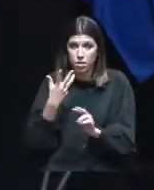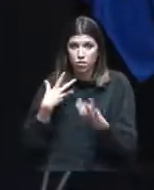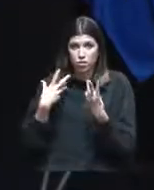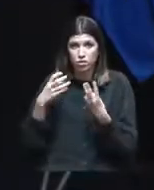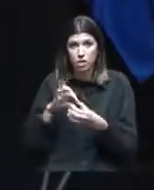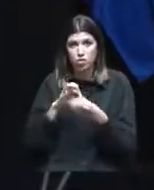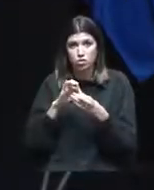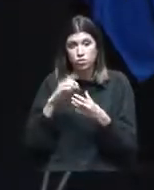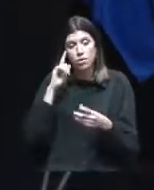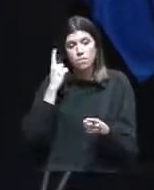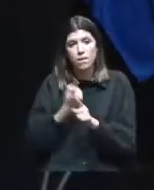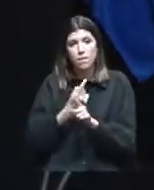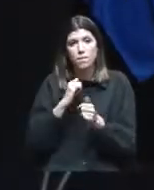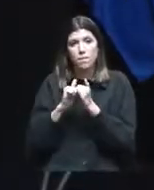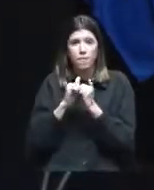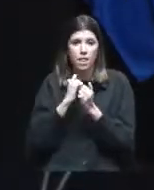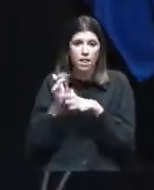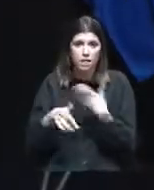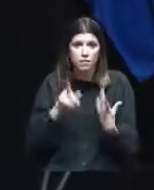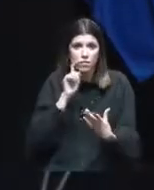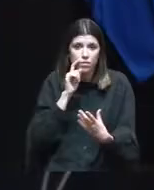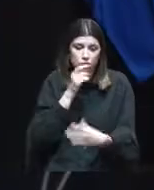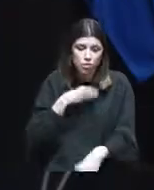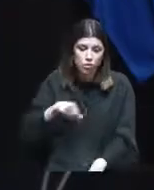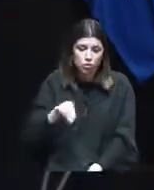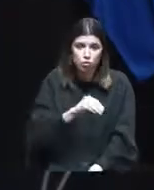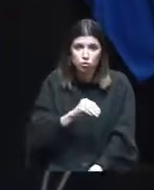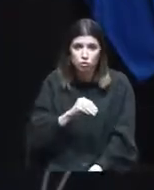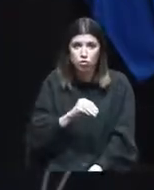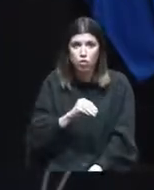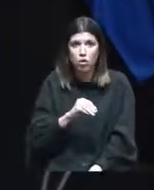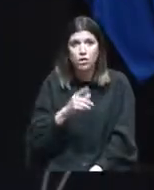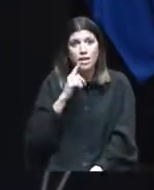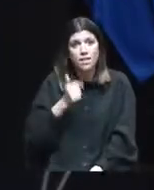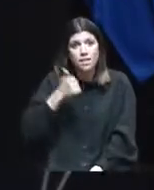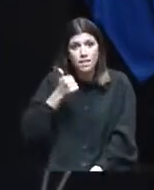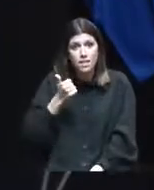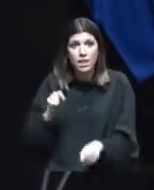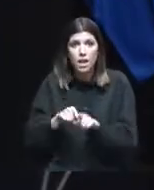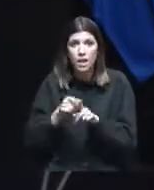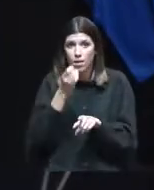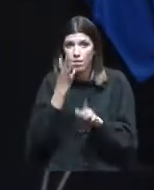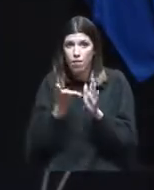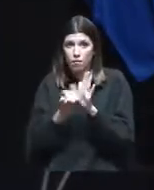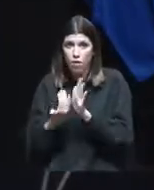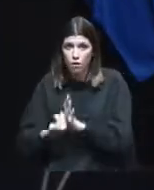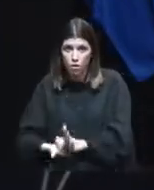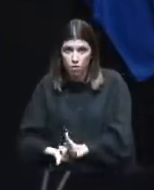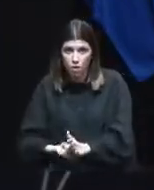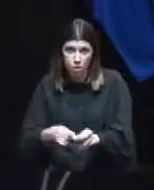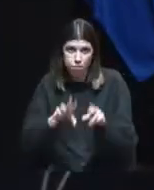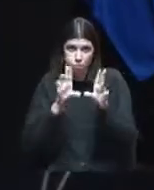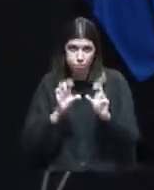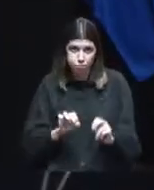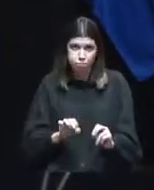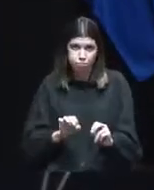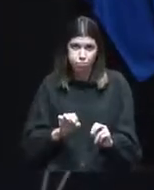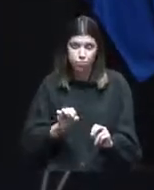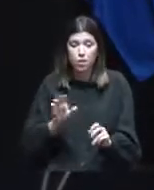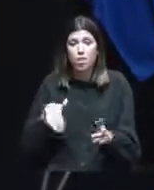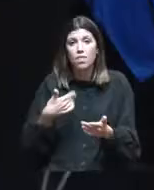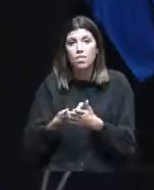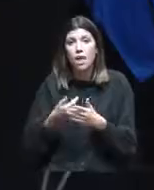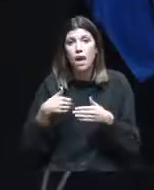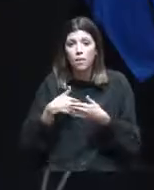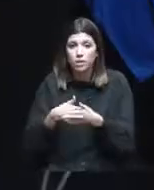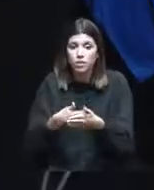deve ter um papel ativo na defesa e proteção dos solos, pugnando pela sua correta descontaminação, assegurando que todos os